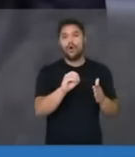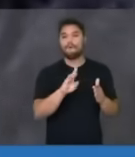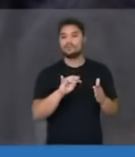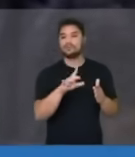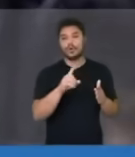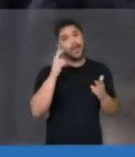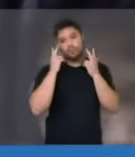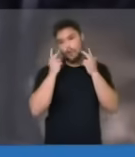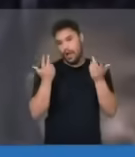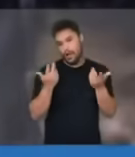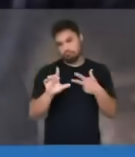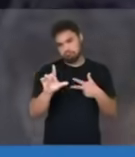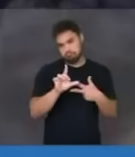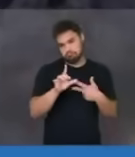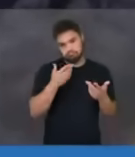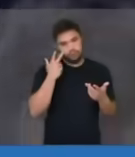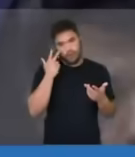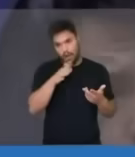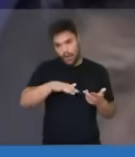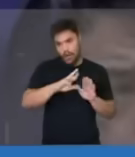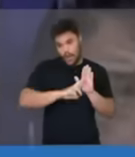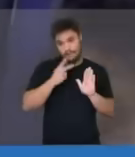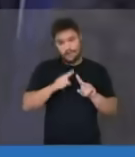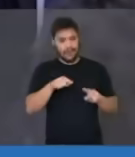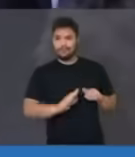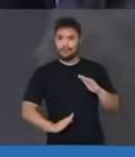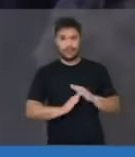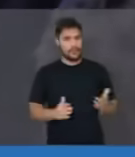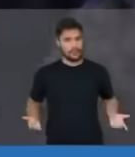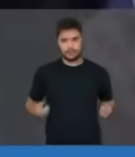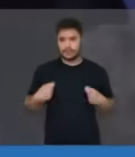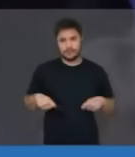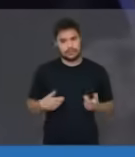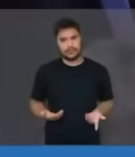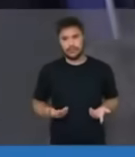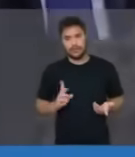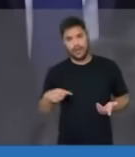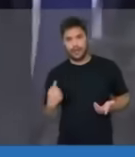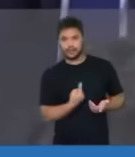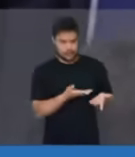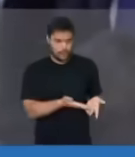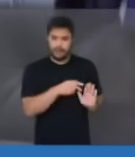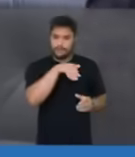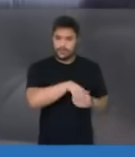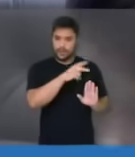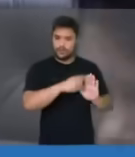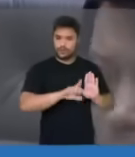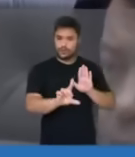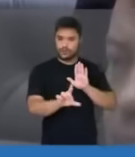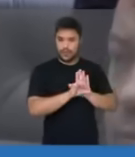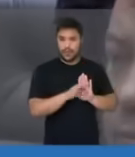legislativo e tem previsão regimental. Mas tem um certo limite. Quando a gente vem apreciar um projeto de lei que vai